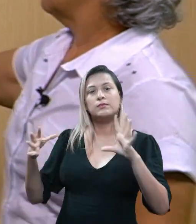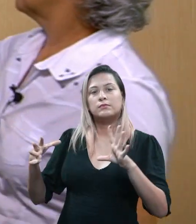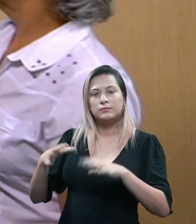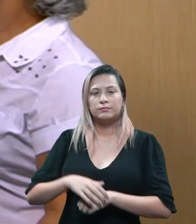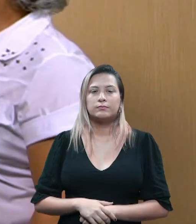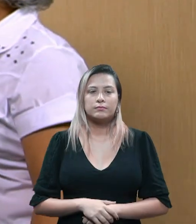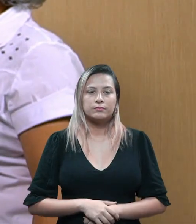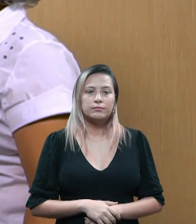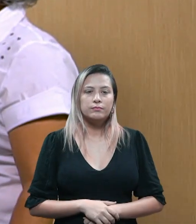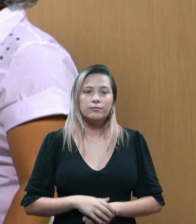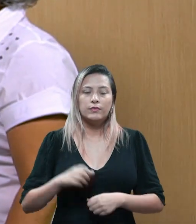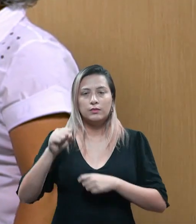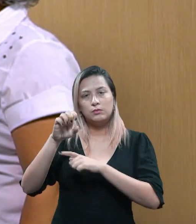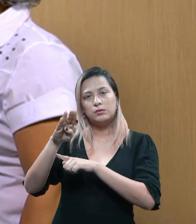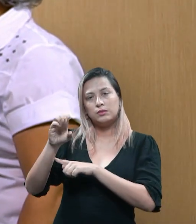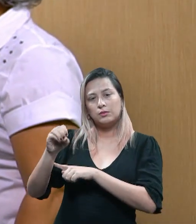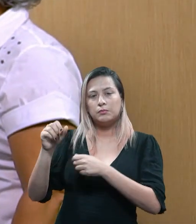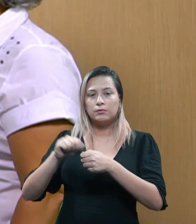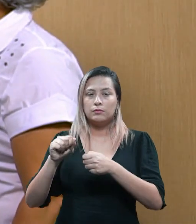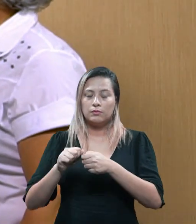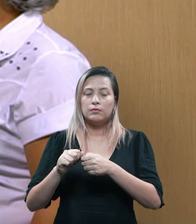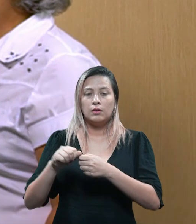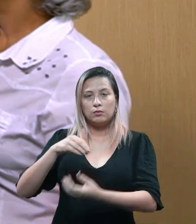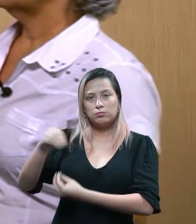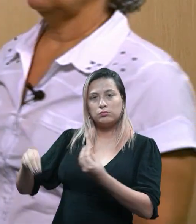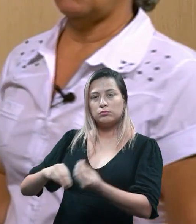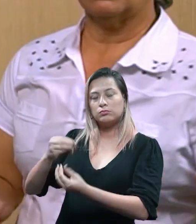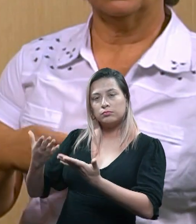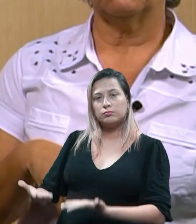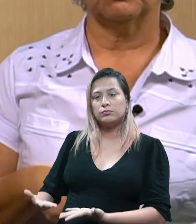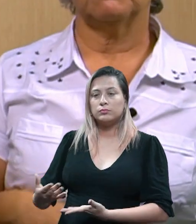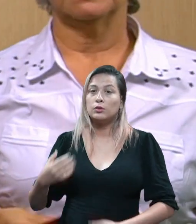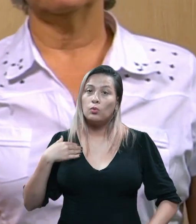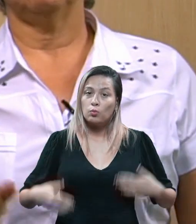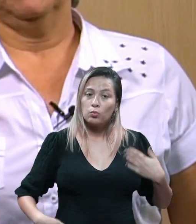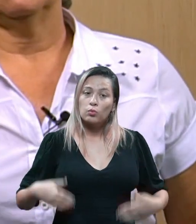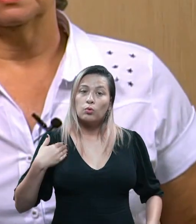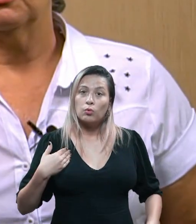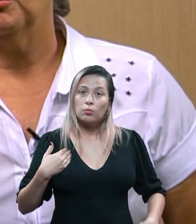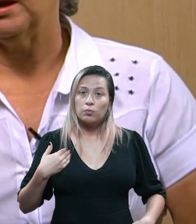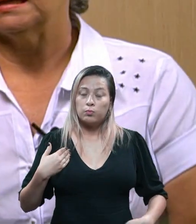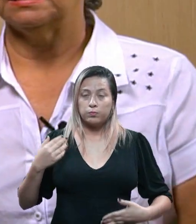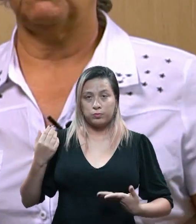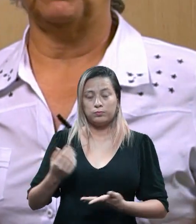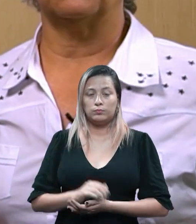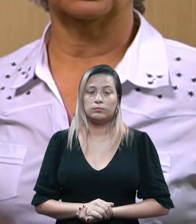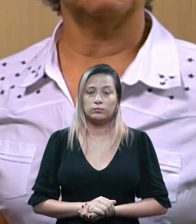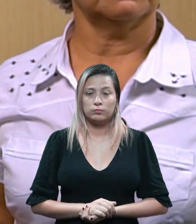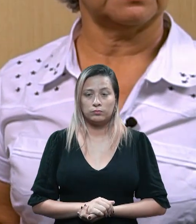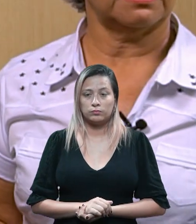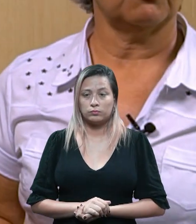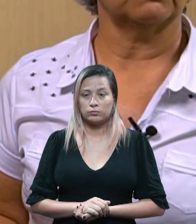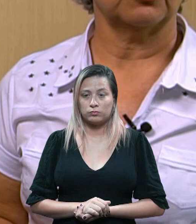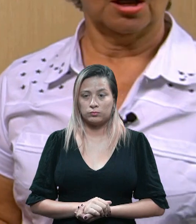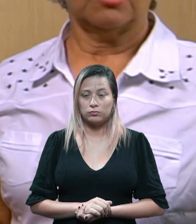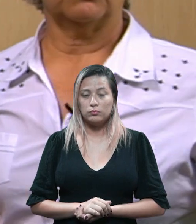e a produção do sebo passou para cá. Então, o organismo, ele vai se defender. Como que ele se defende? Ele manda